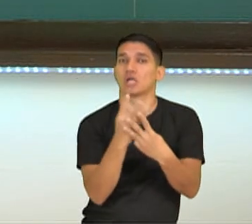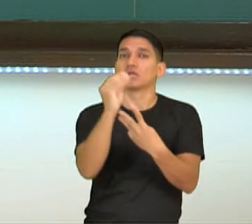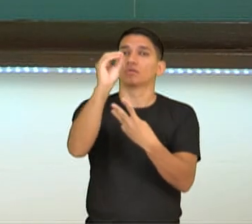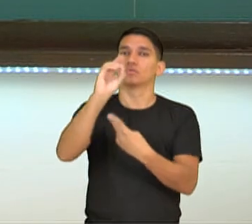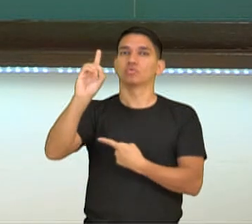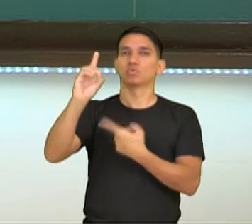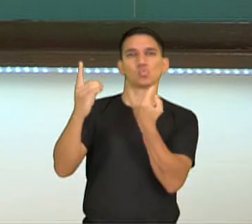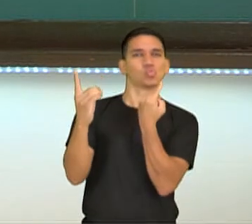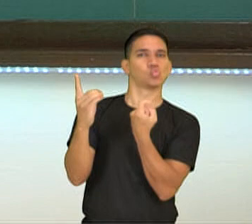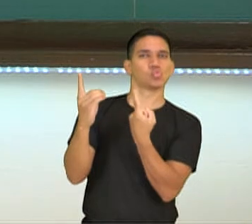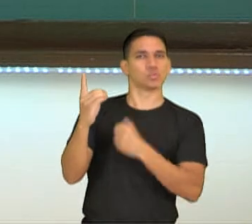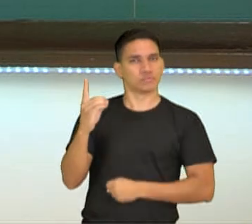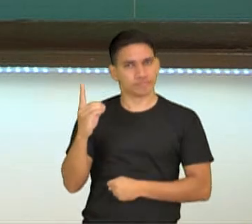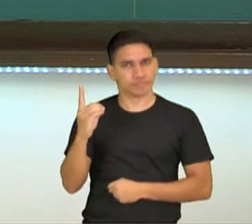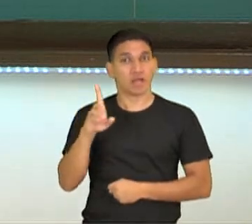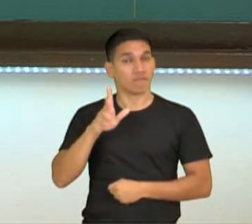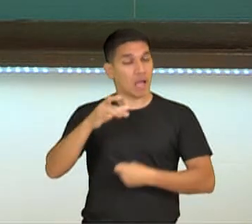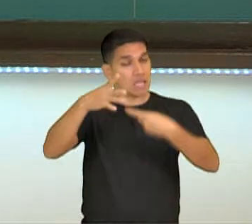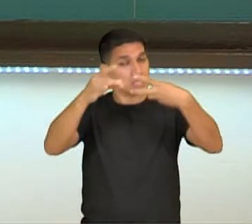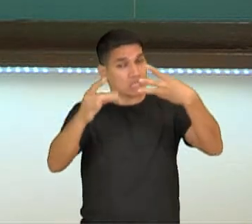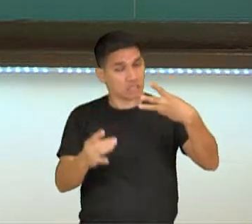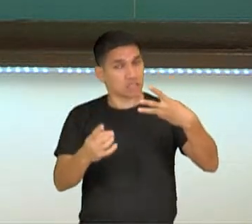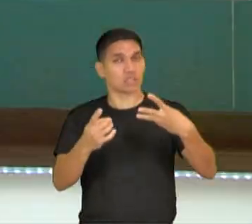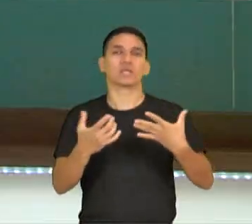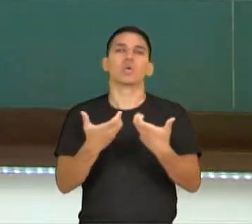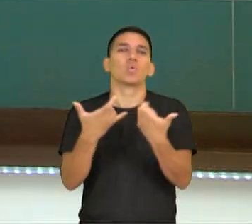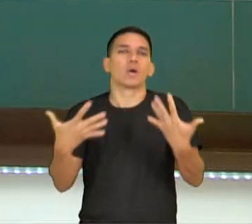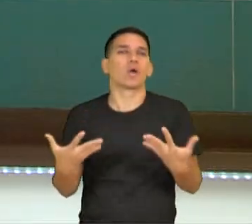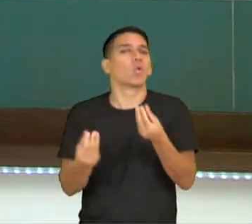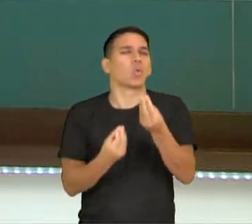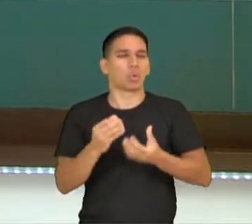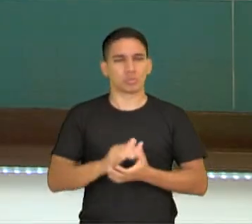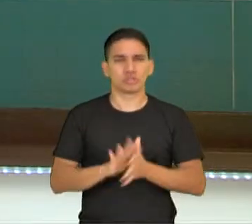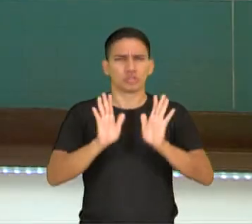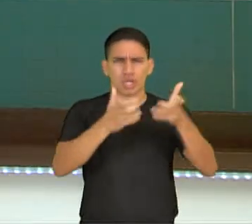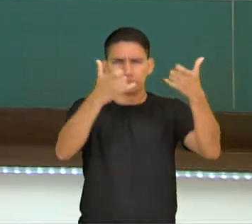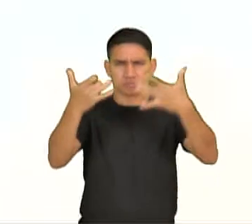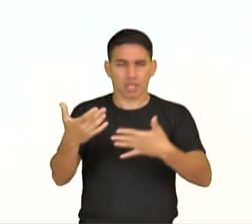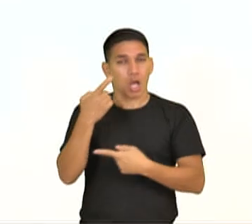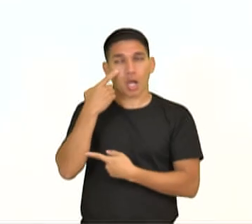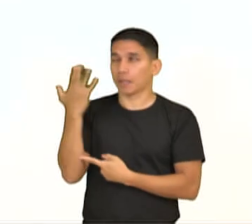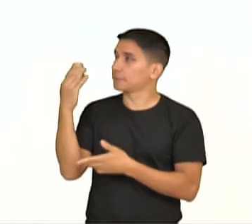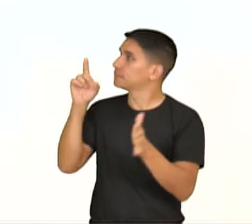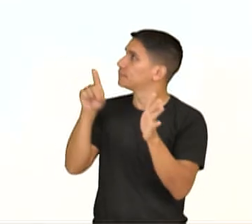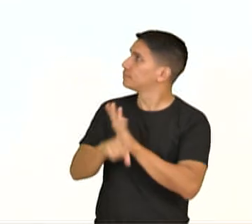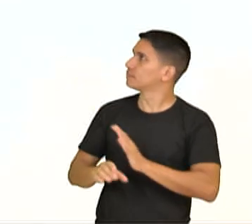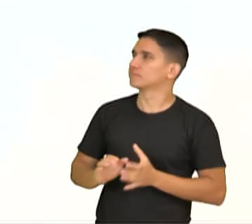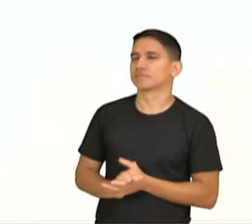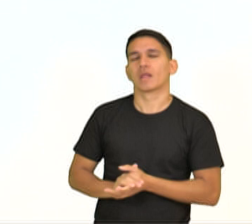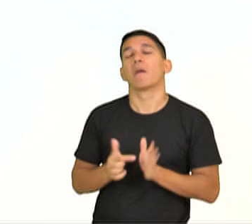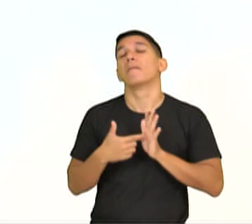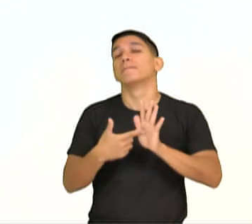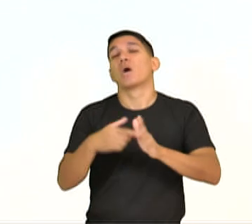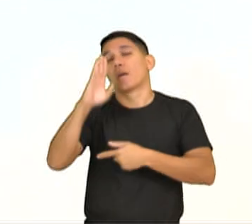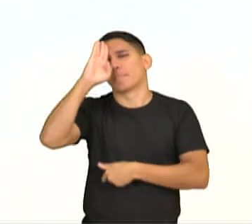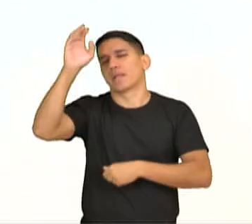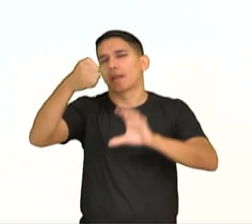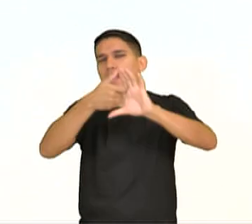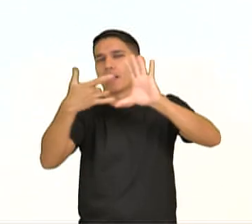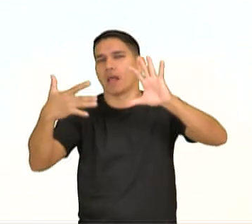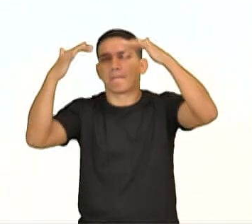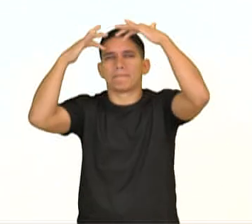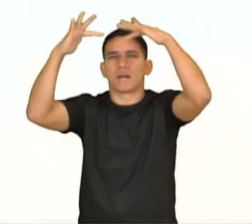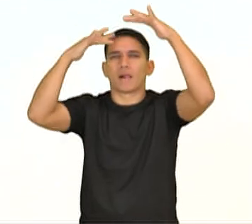ser minuciado nesse momento. Então, dito isso, vamos ver uma questão aqui. Destaque as principais características do